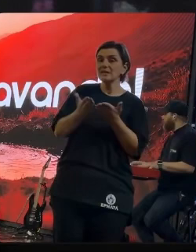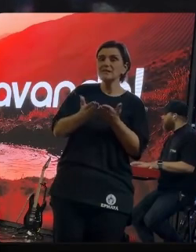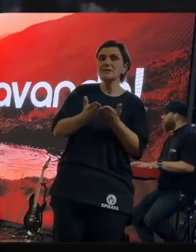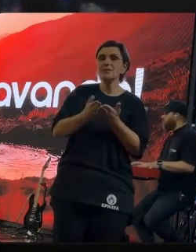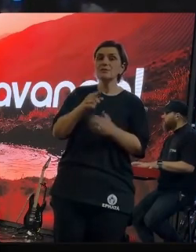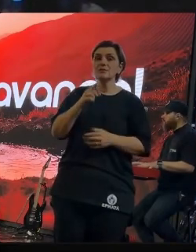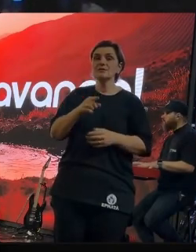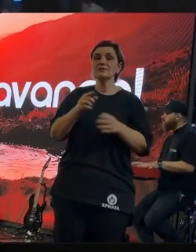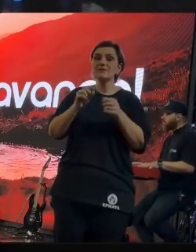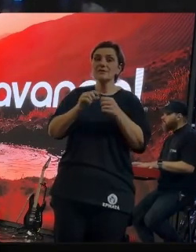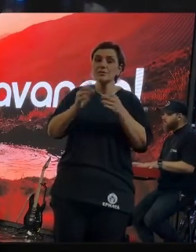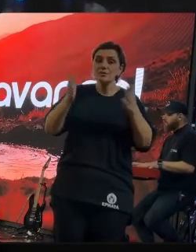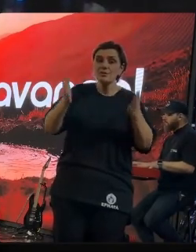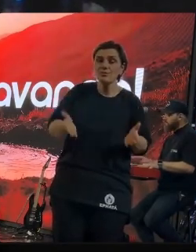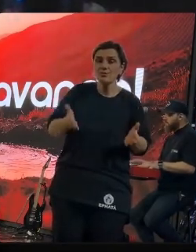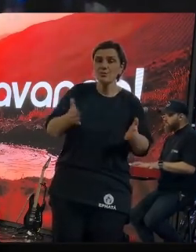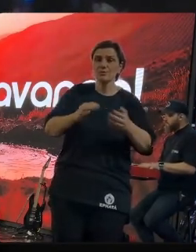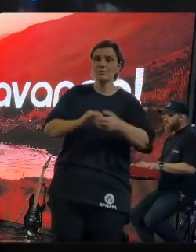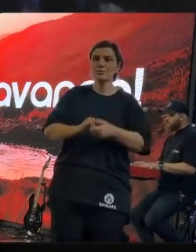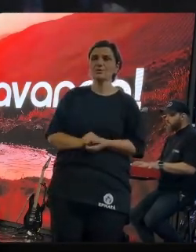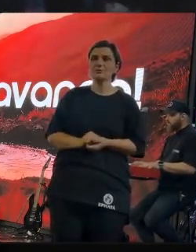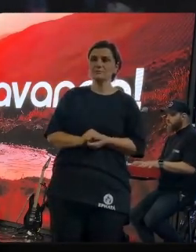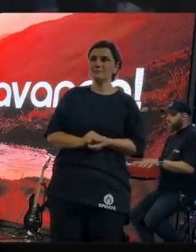você está fazendo hoje.